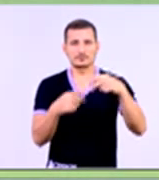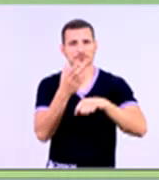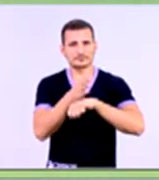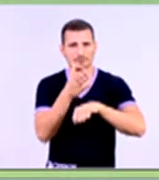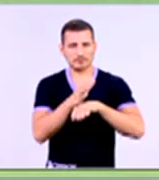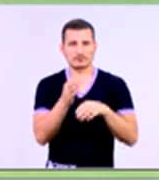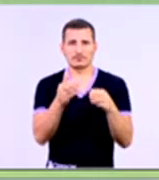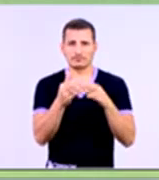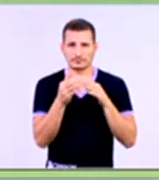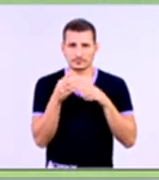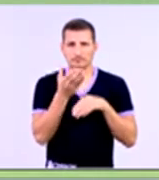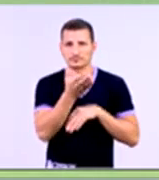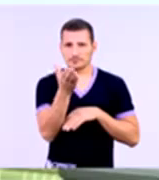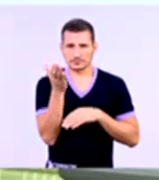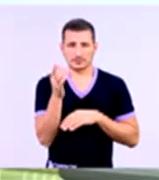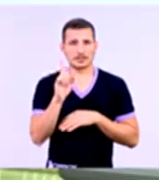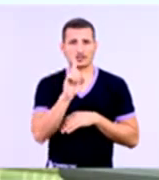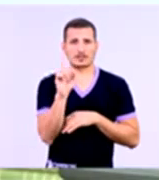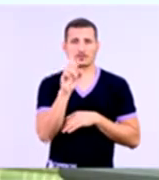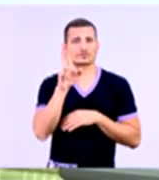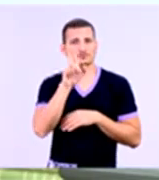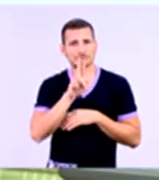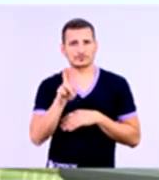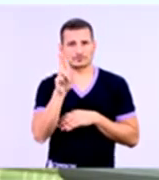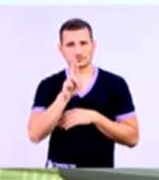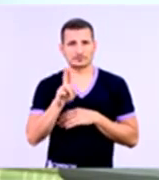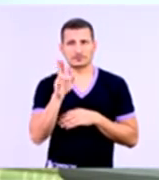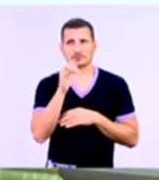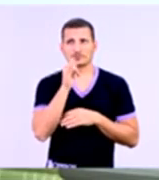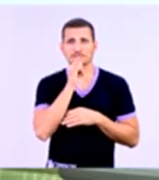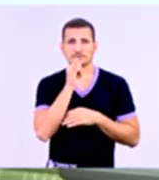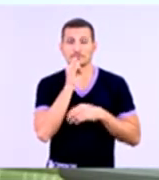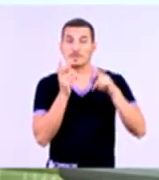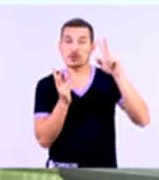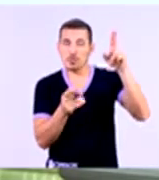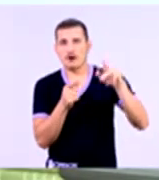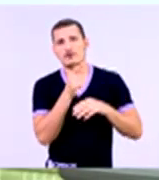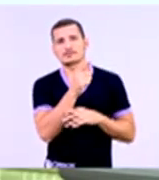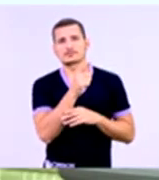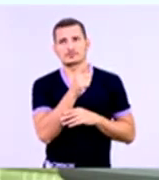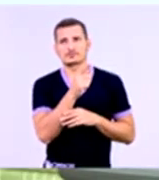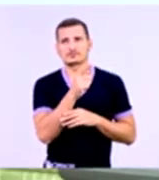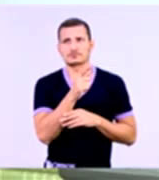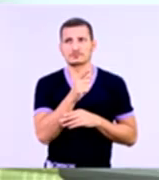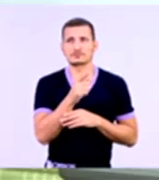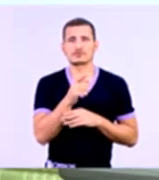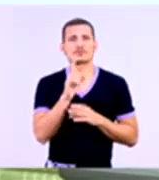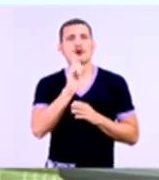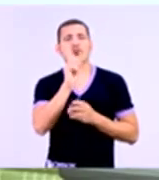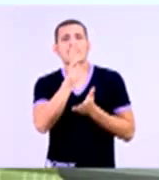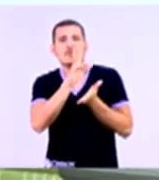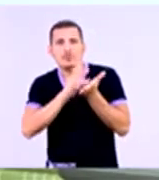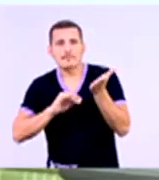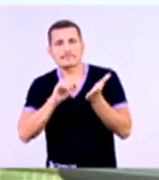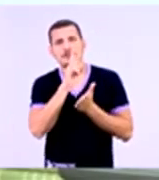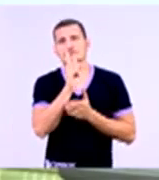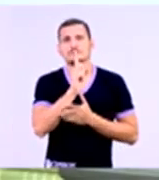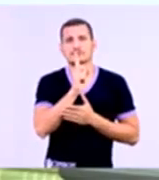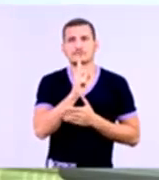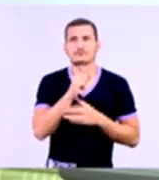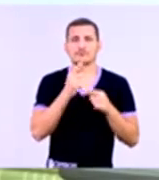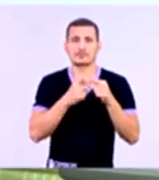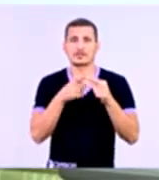vocês que vocês não utilizem um exemplo igual a esse, ou seja, que vocês não copiem isso, porque se